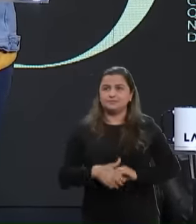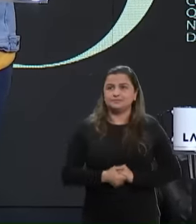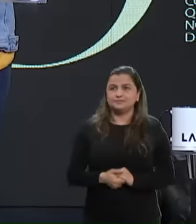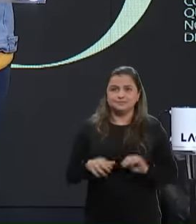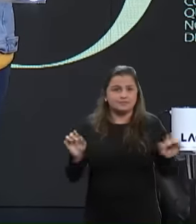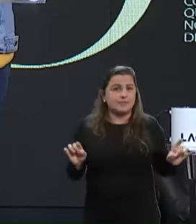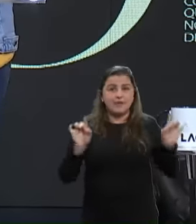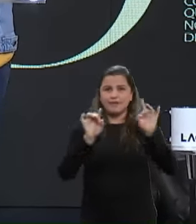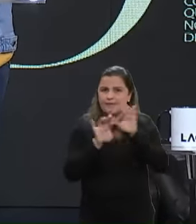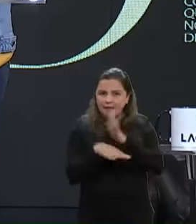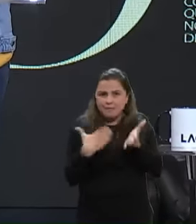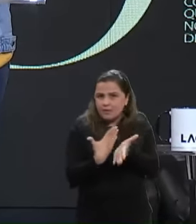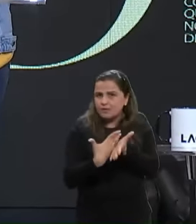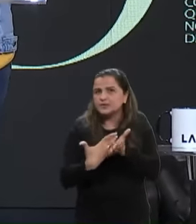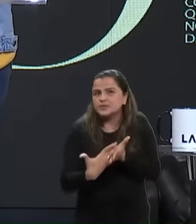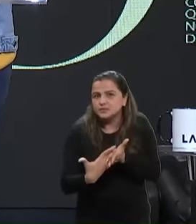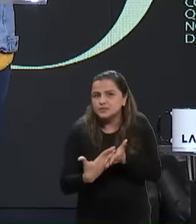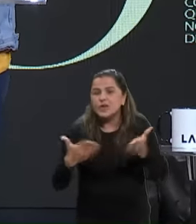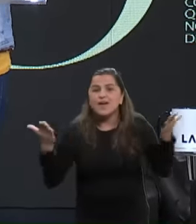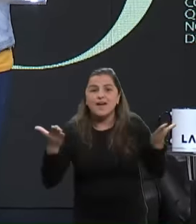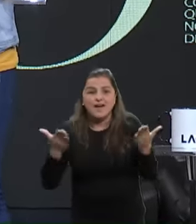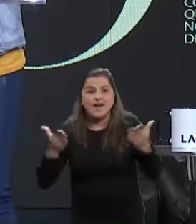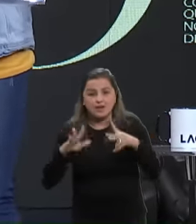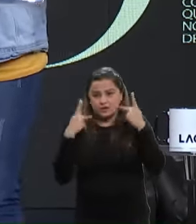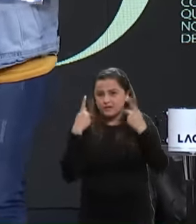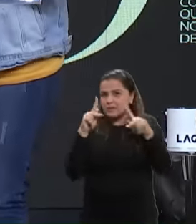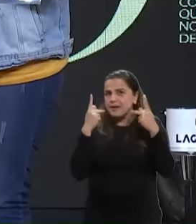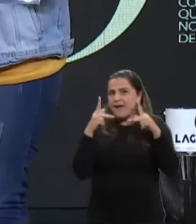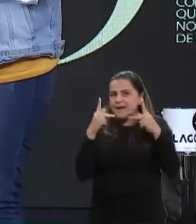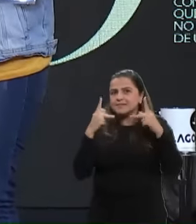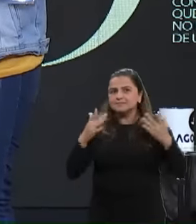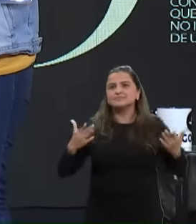Acabou a introdução. Agora eu vou pregar.